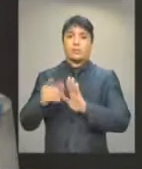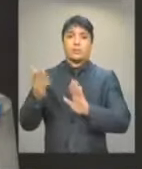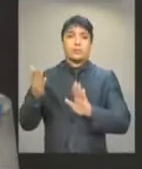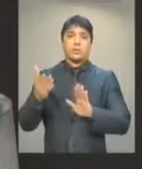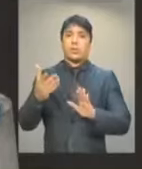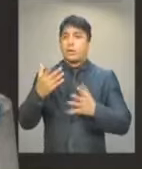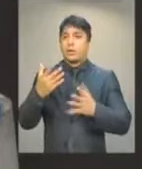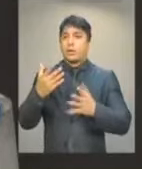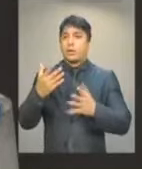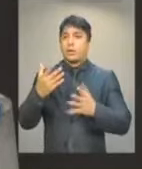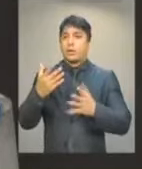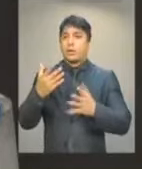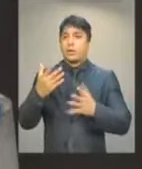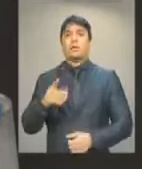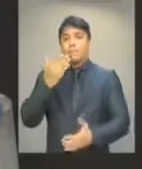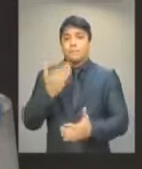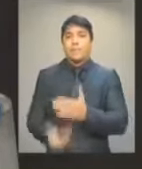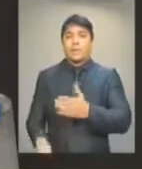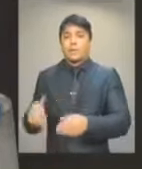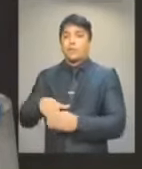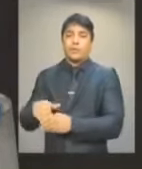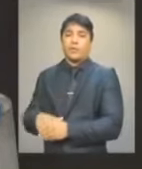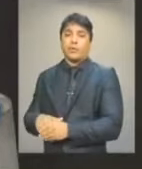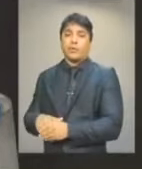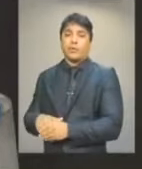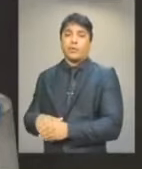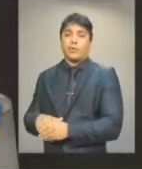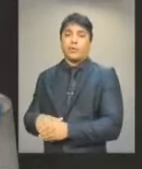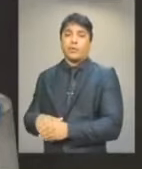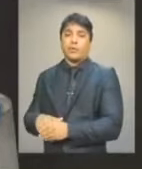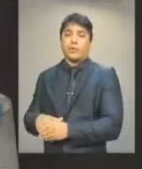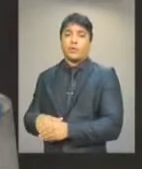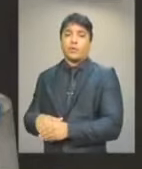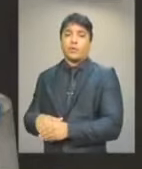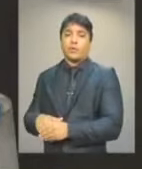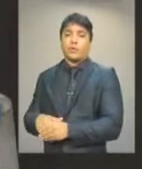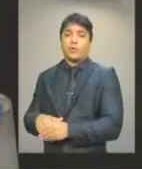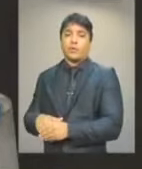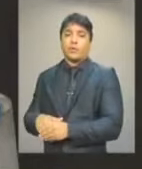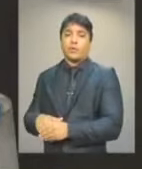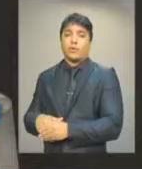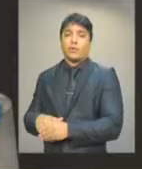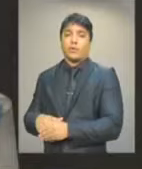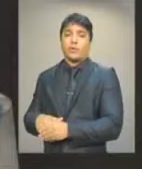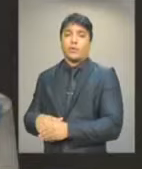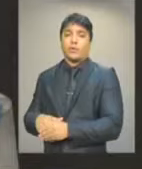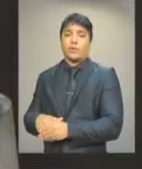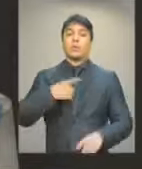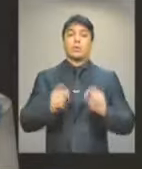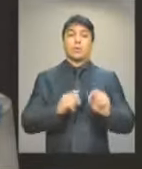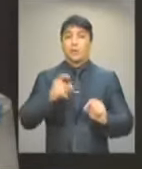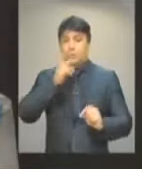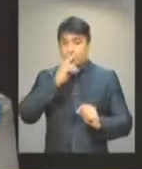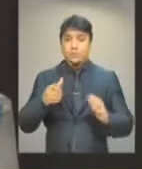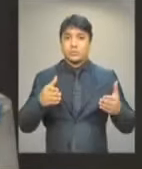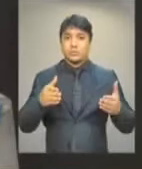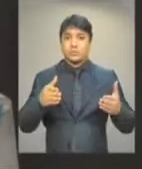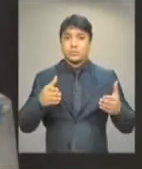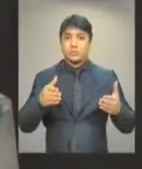foi acolhido nessa casa, perdeu no voto da Comissão de Constituição e Justiça, definiu diretrizes sanitárias para as